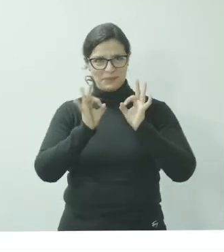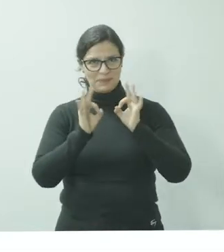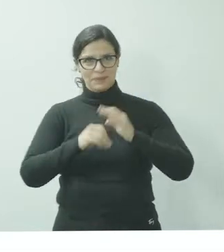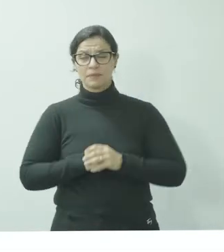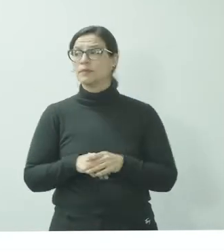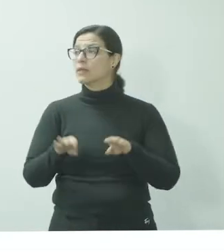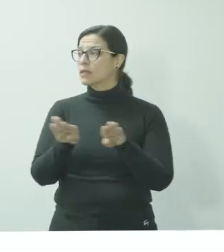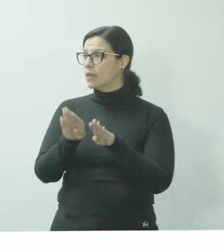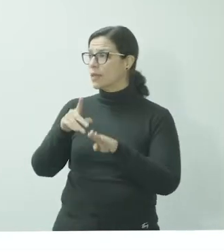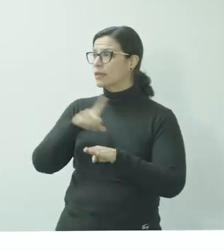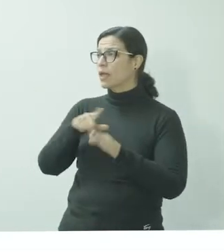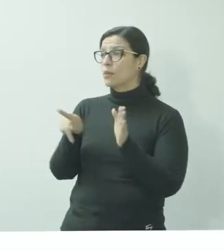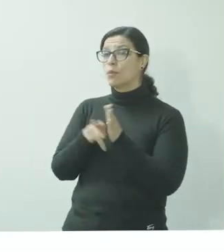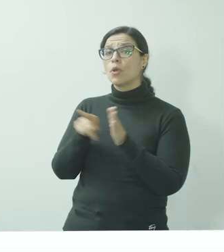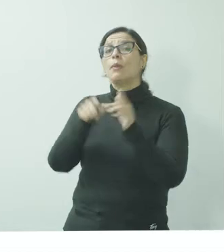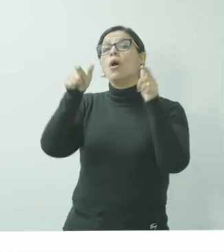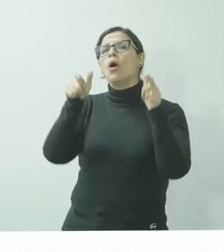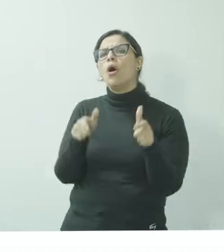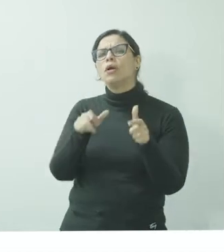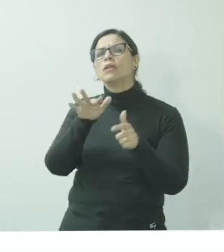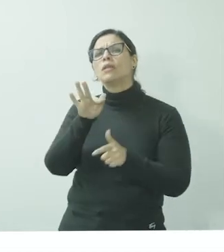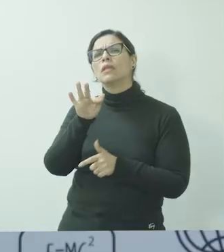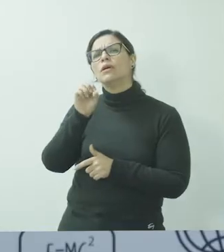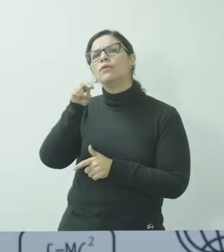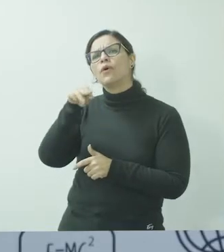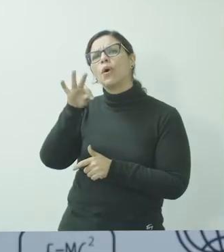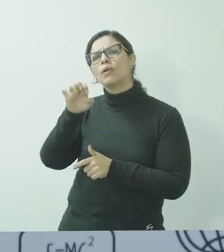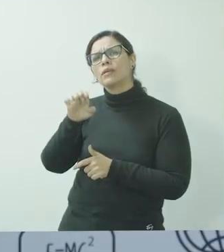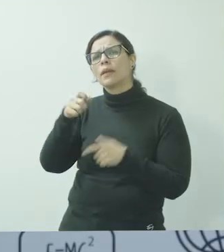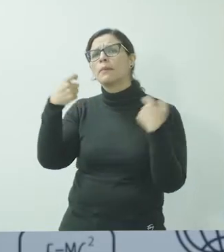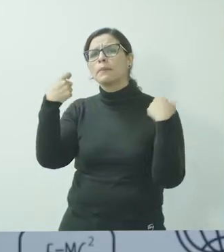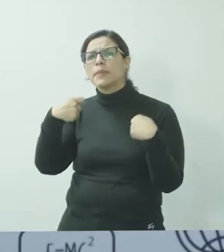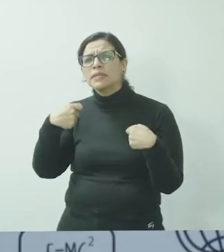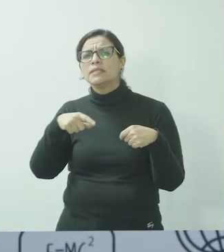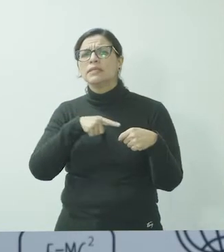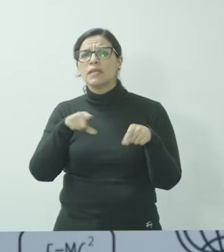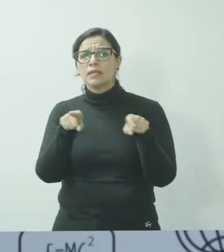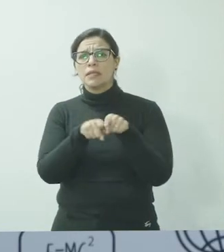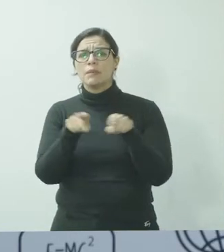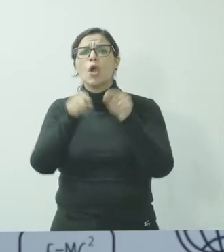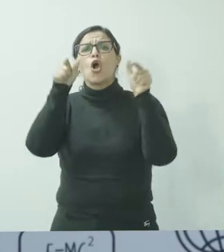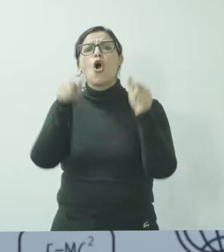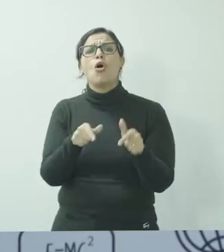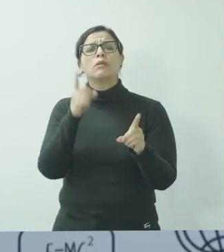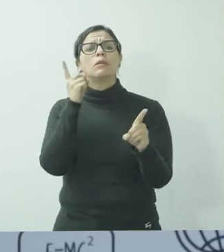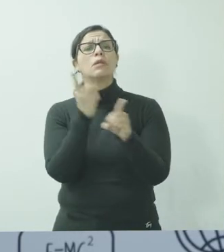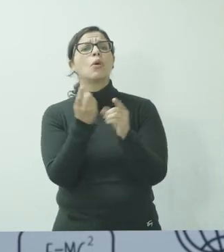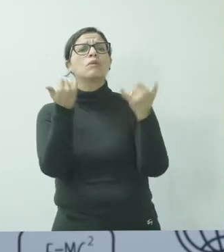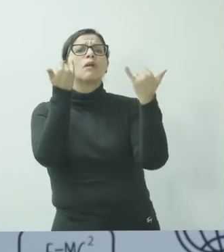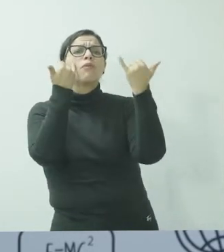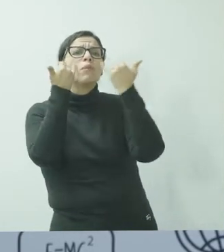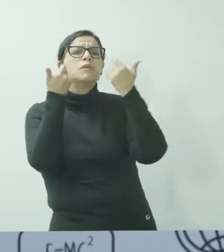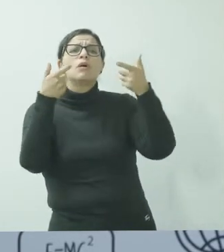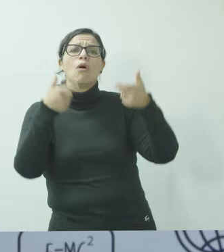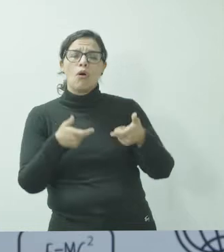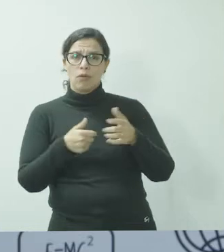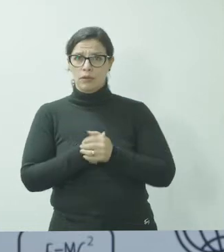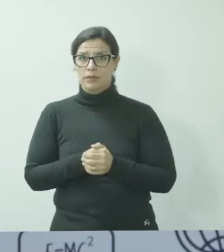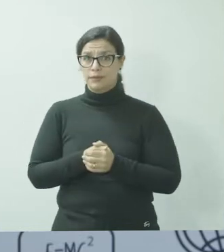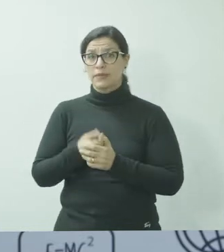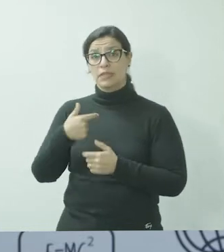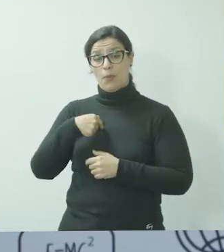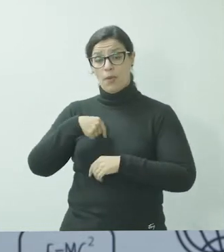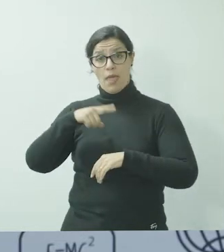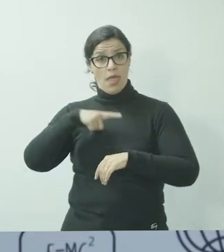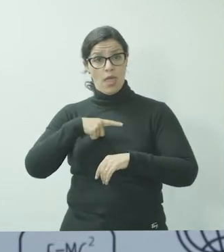laranja e por fim a fonte né lembram que sempre precisa ter né de onde que foi retirada essa